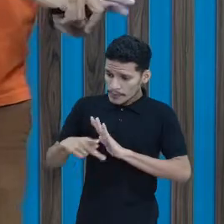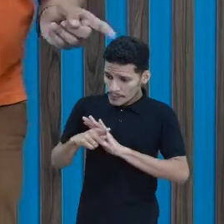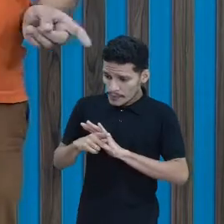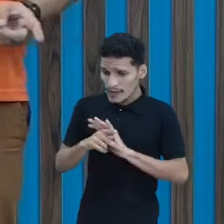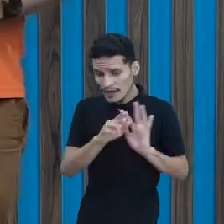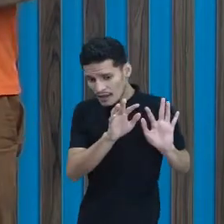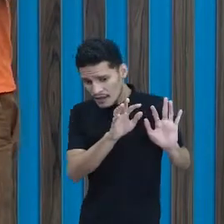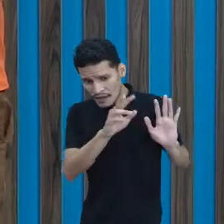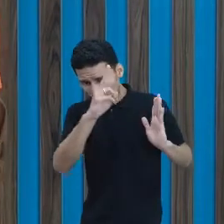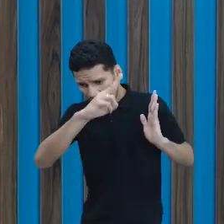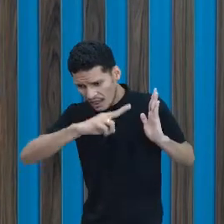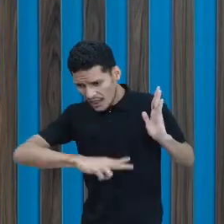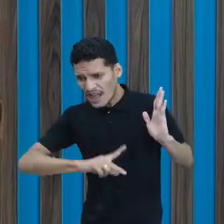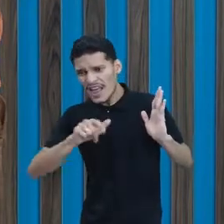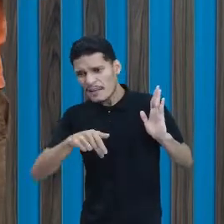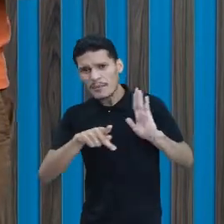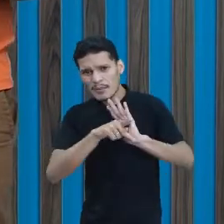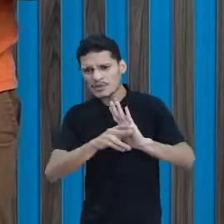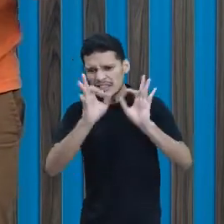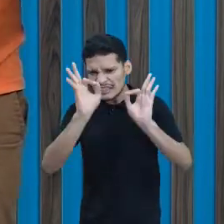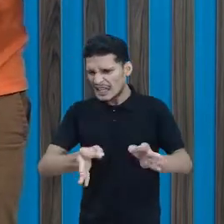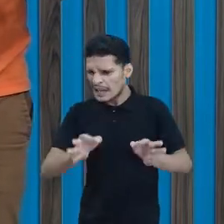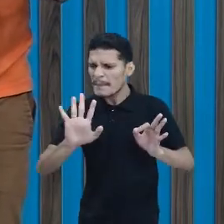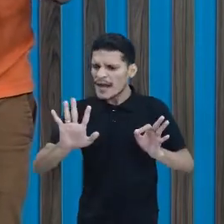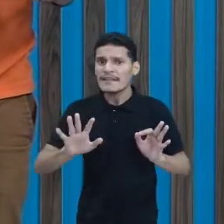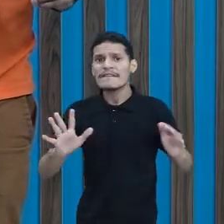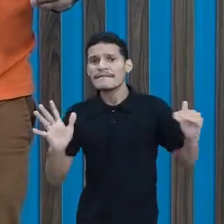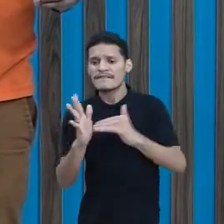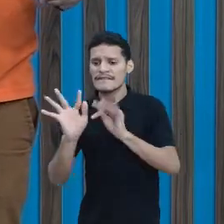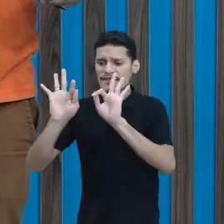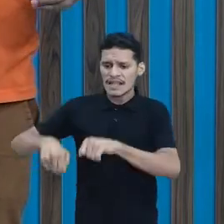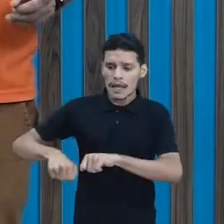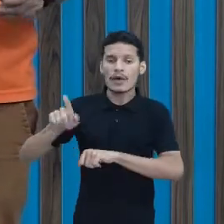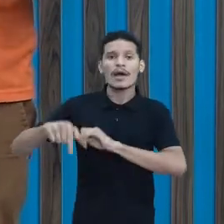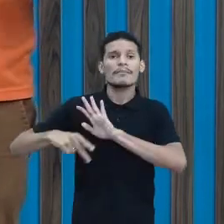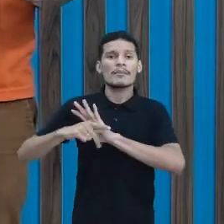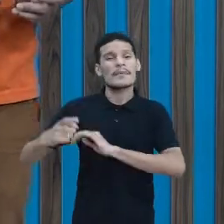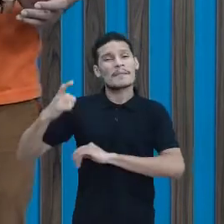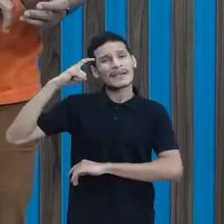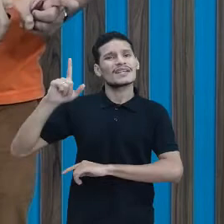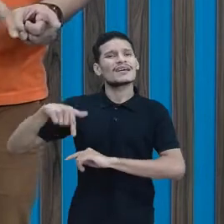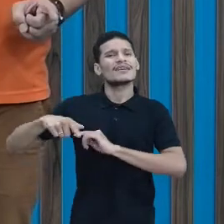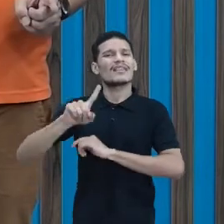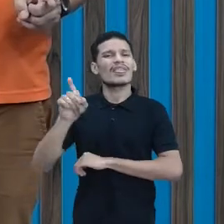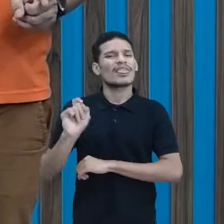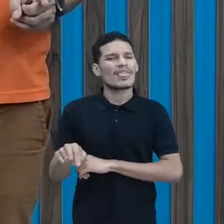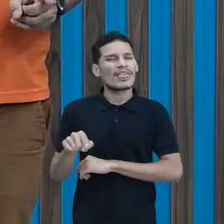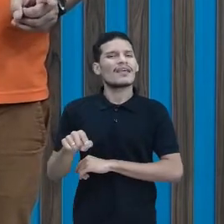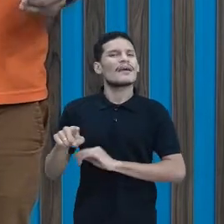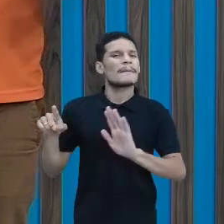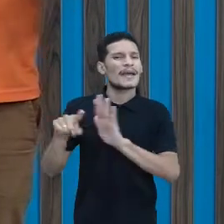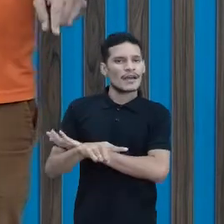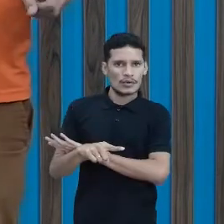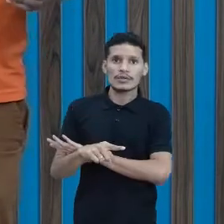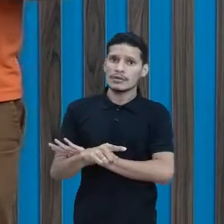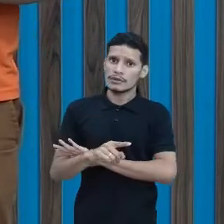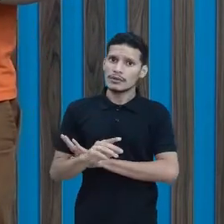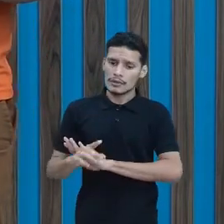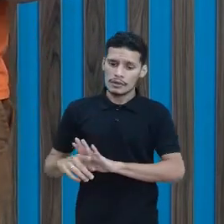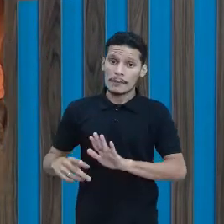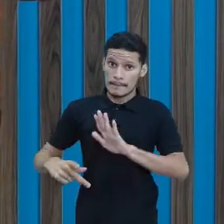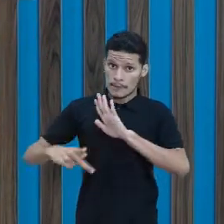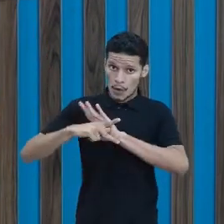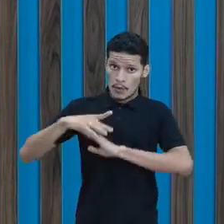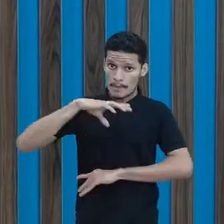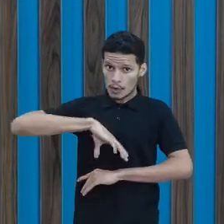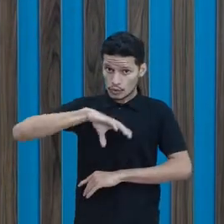pergunta. Aí voltou. Ela toca piano no teatro todo final de semana. Então você voltou porque você serviu depois. Em português isso acontece, mas em inglês